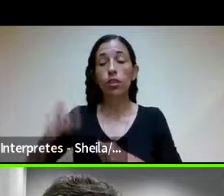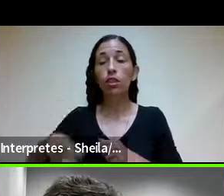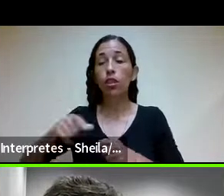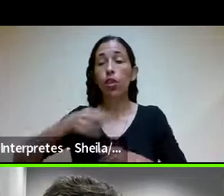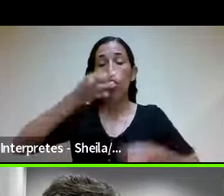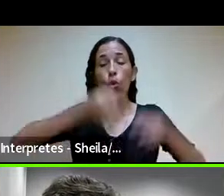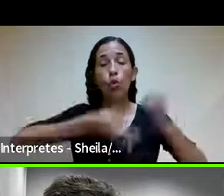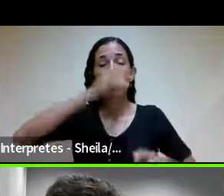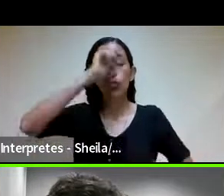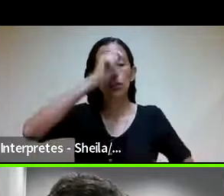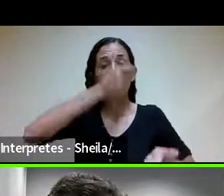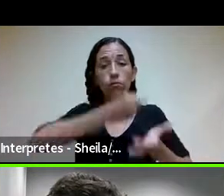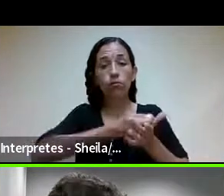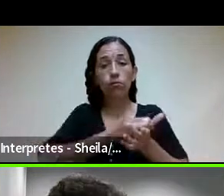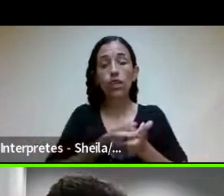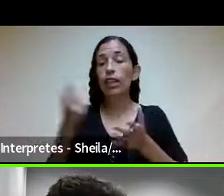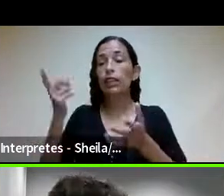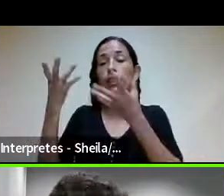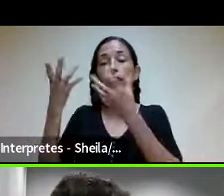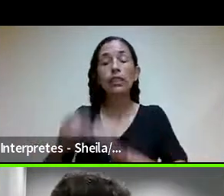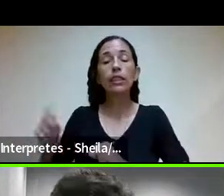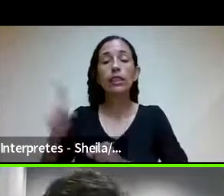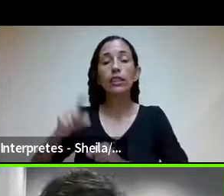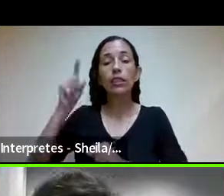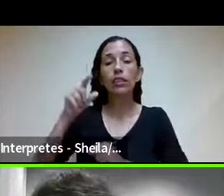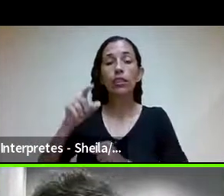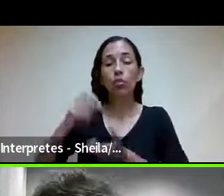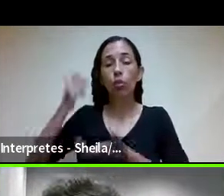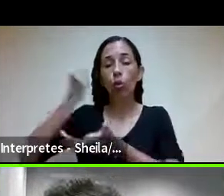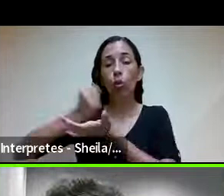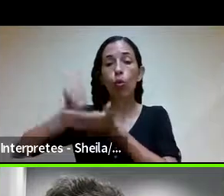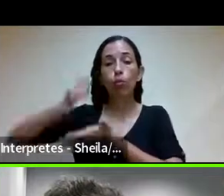Zona Eleitoral julgou desaprovadas as contas de campanha da recorrente.